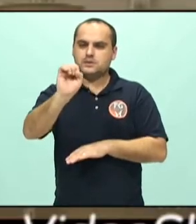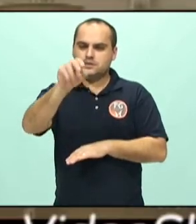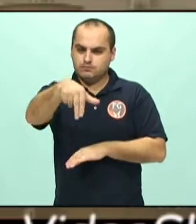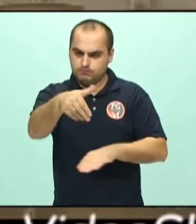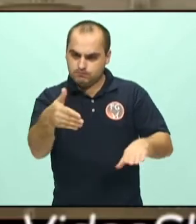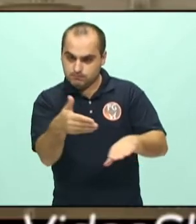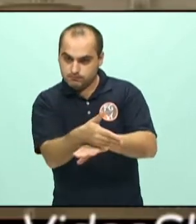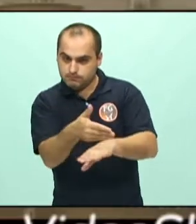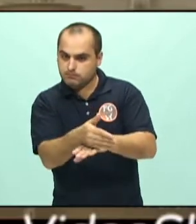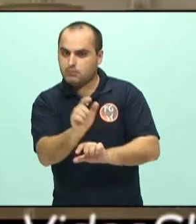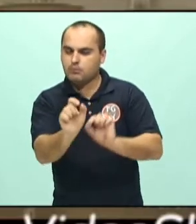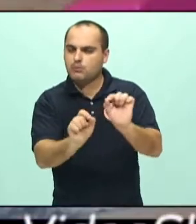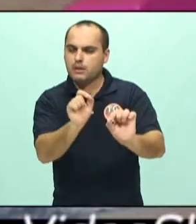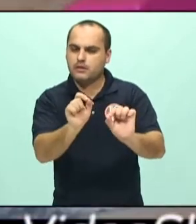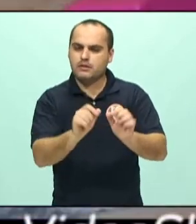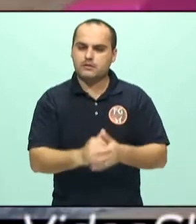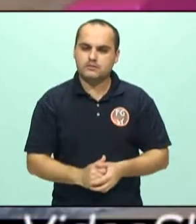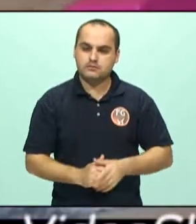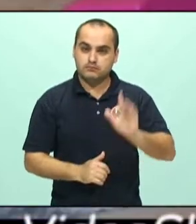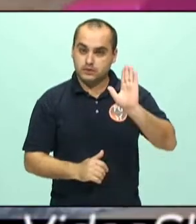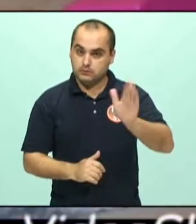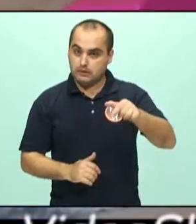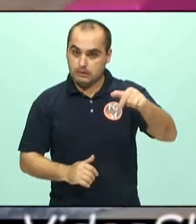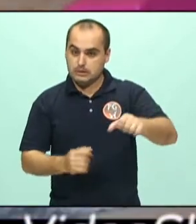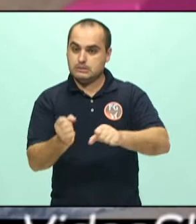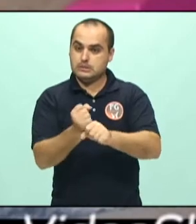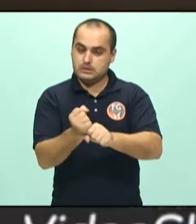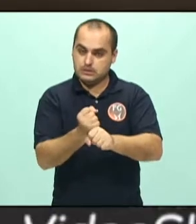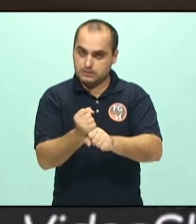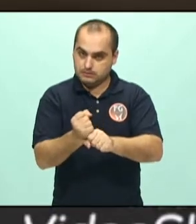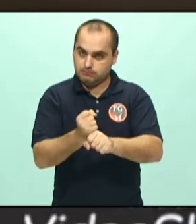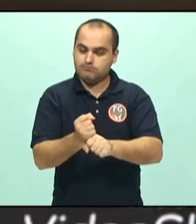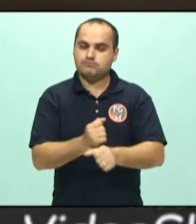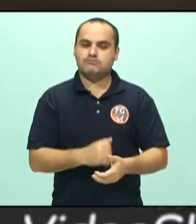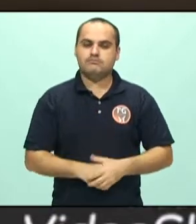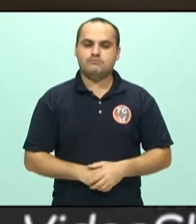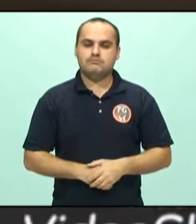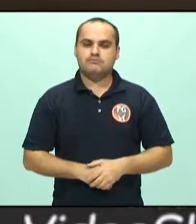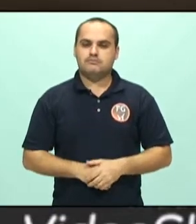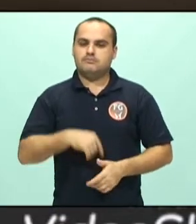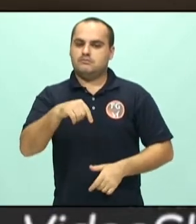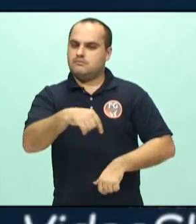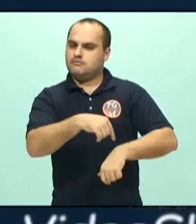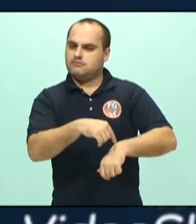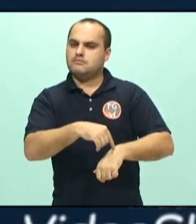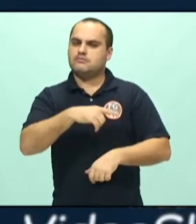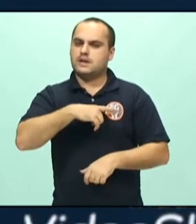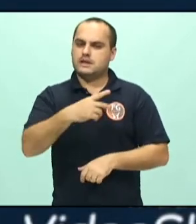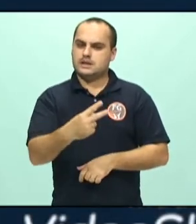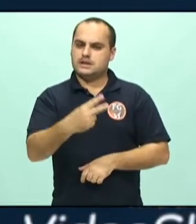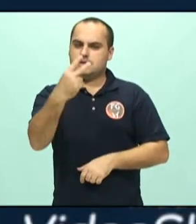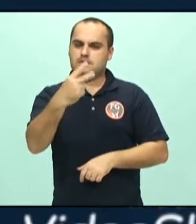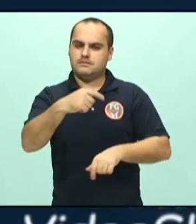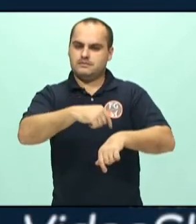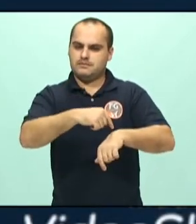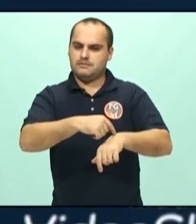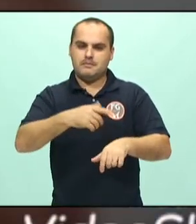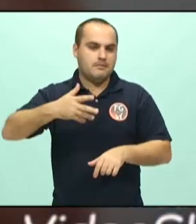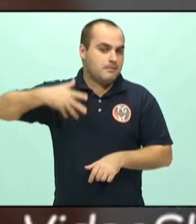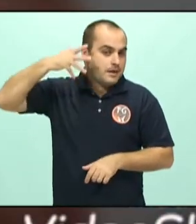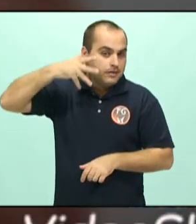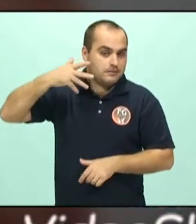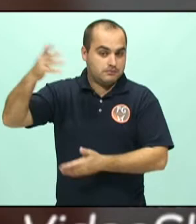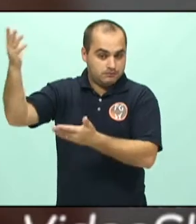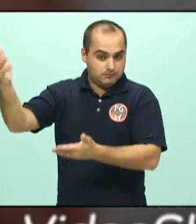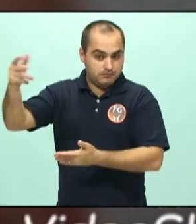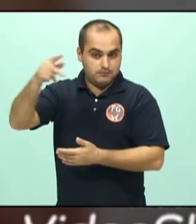E criaram. A partir daí, já é desse ano, né? Essa semana tivemos nosso 2º ciclo de palestras. A professora